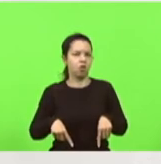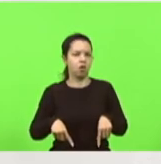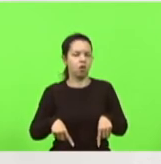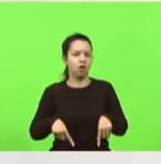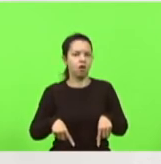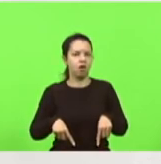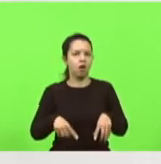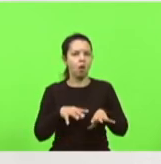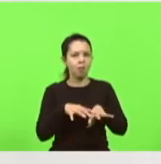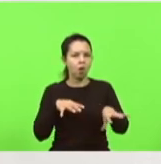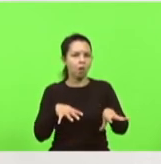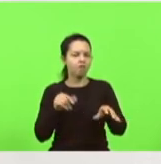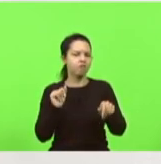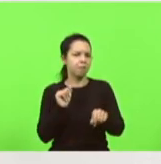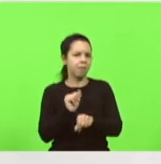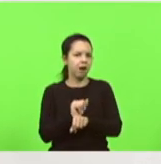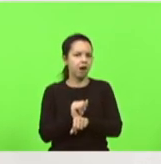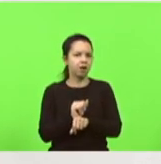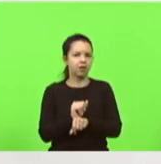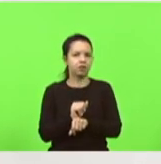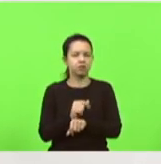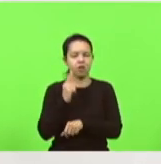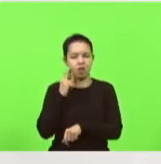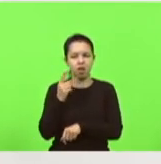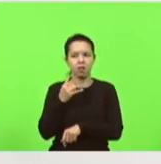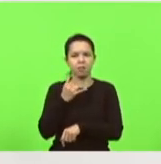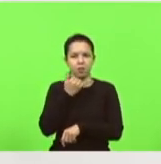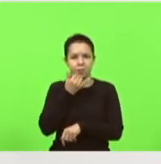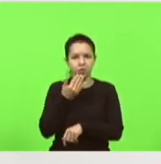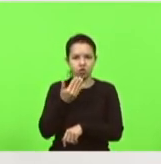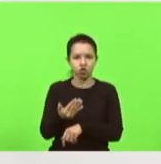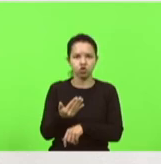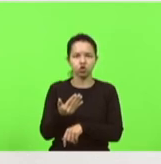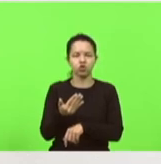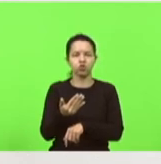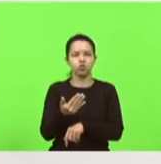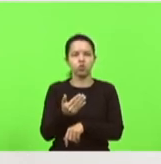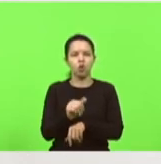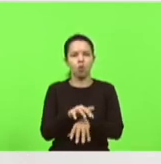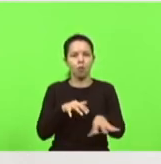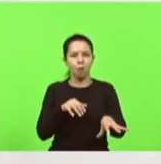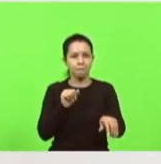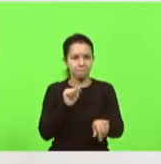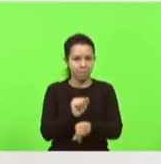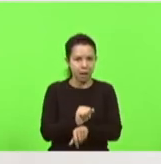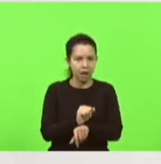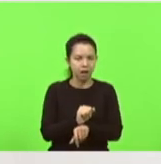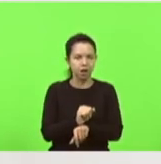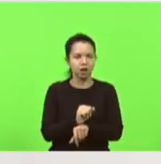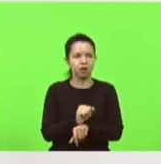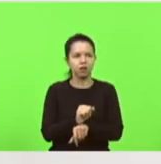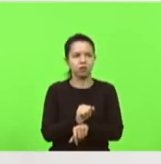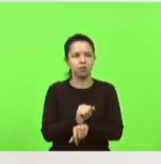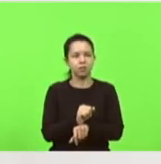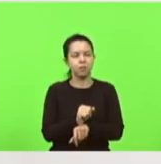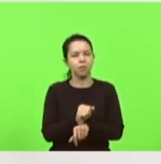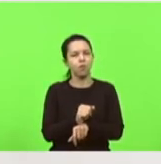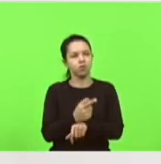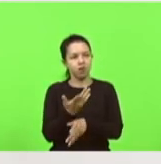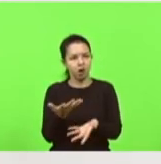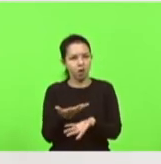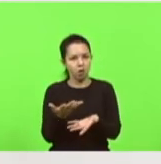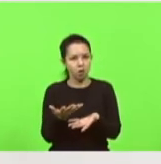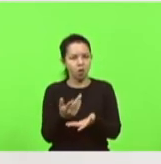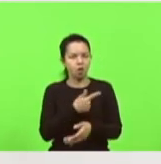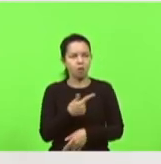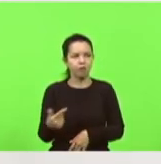que eu fiz um pedido para a suspensão do home office, que isso parasse? Pois é, agora o governador decretou a suspensão